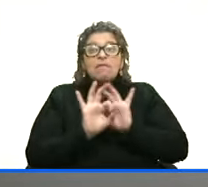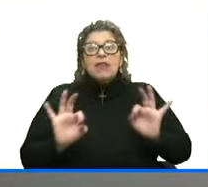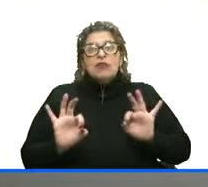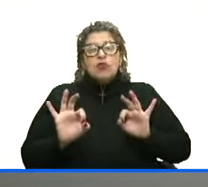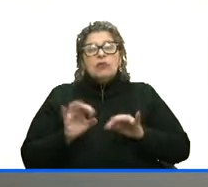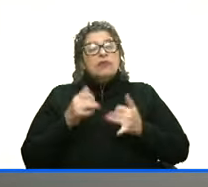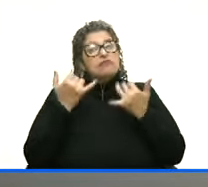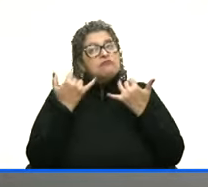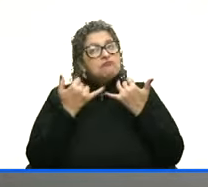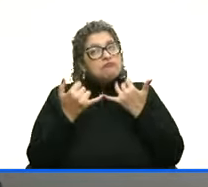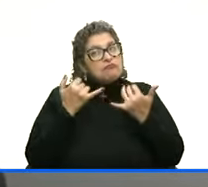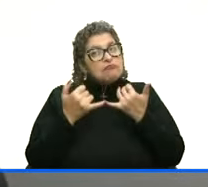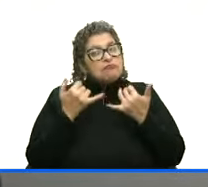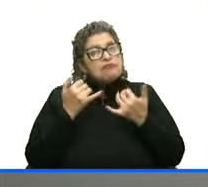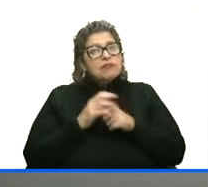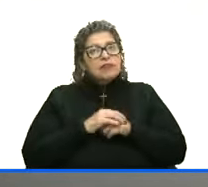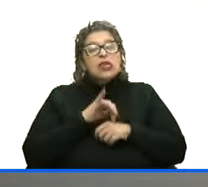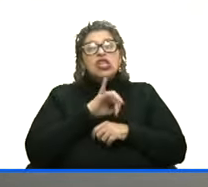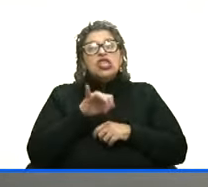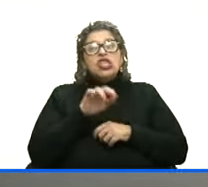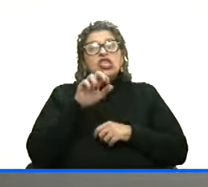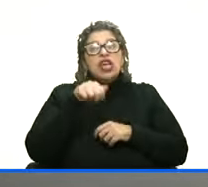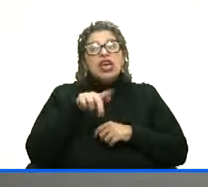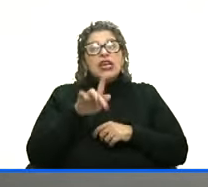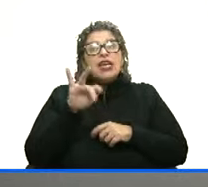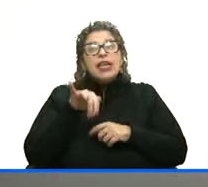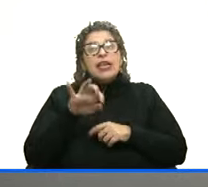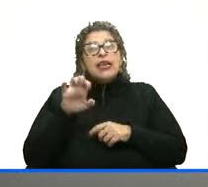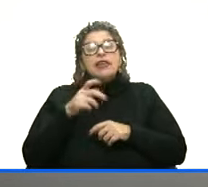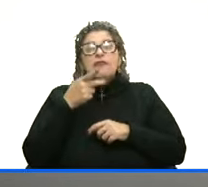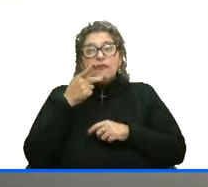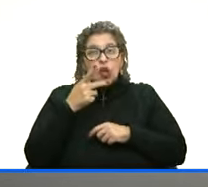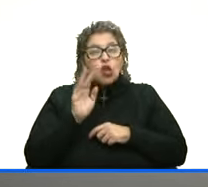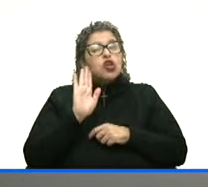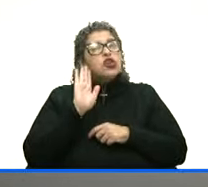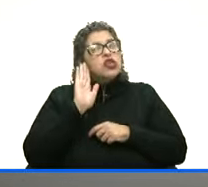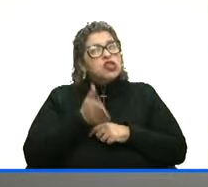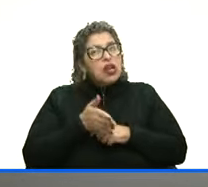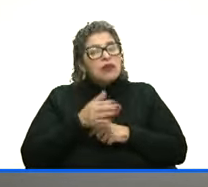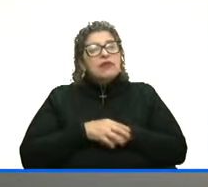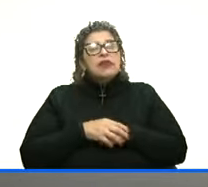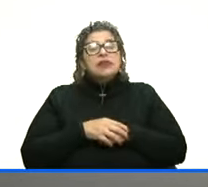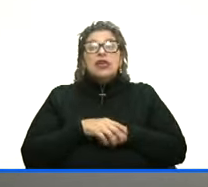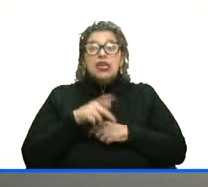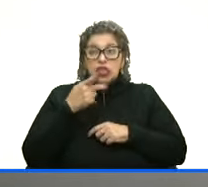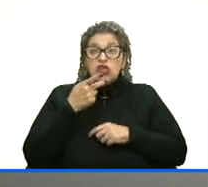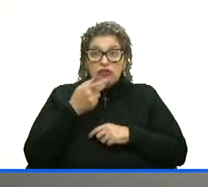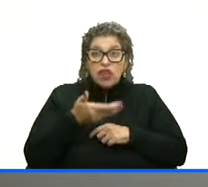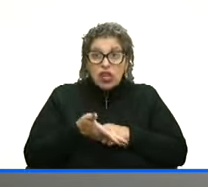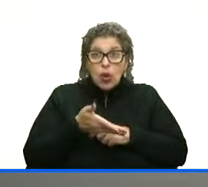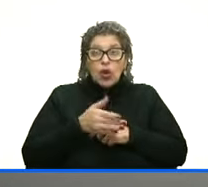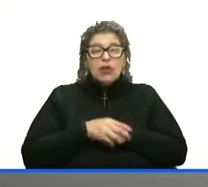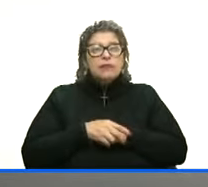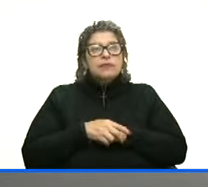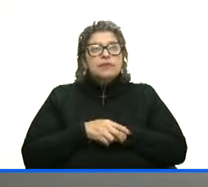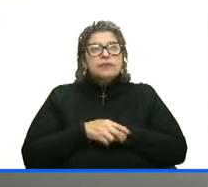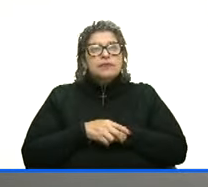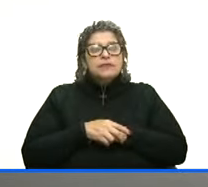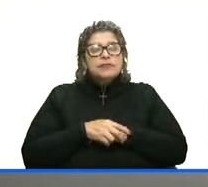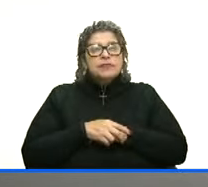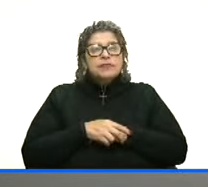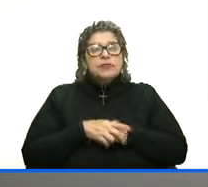Vou dar um exemplo. A Jaqueline falou várias vezes, e é o que nós estamos trazendo aqui agora, por exemplo, que